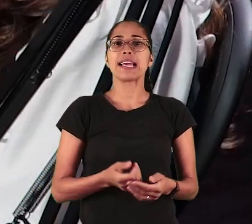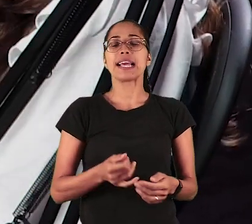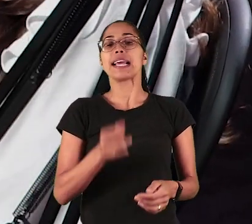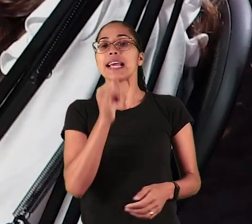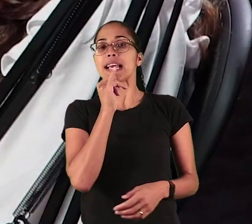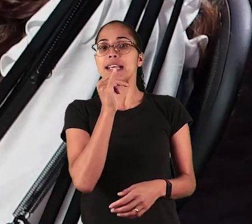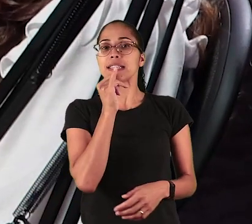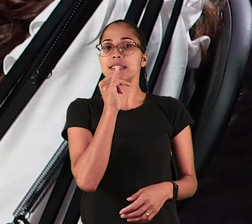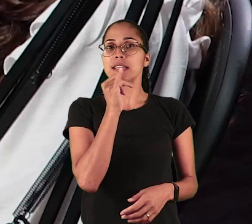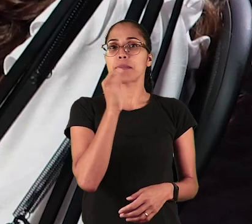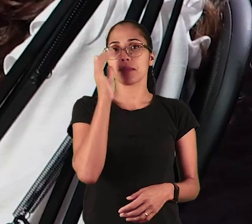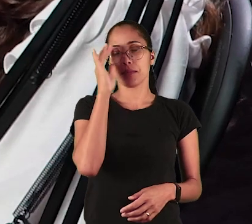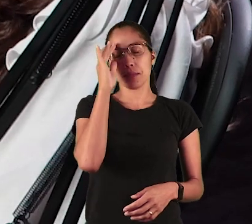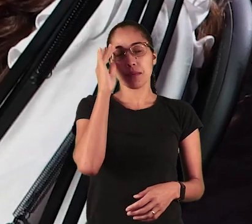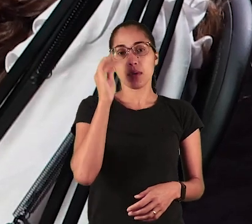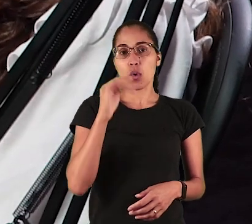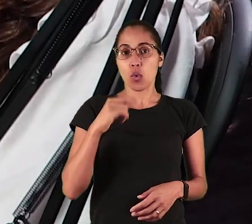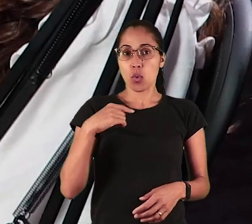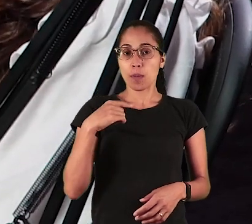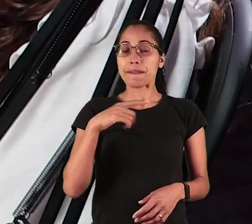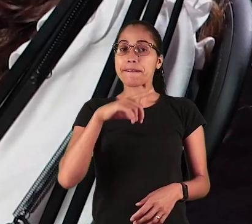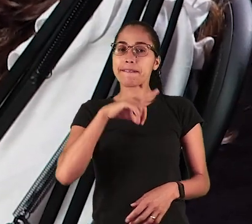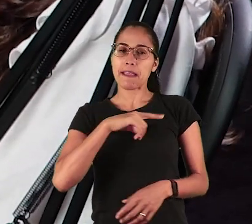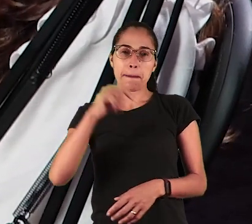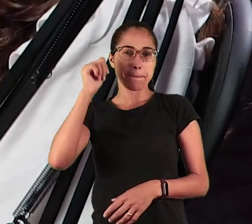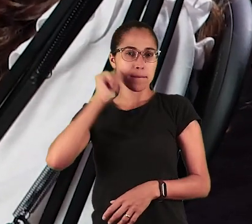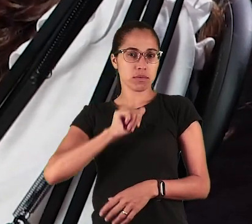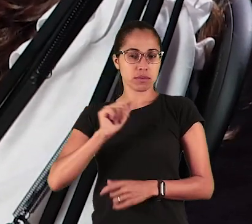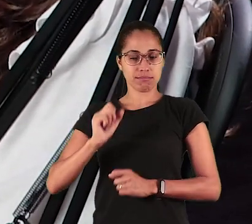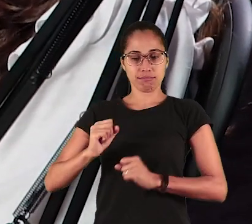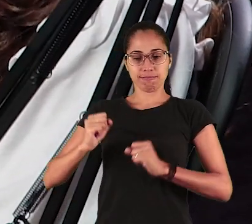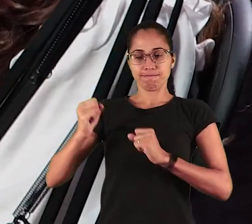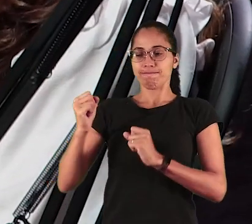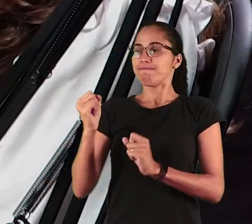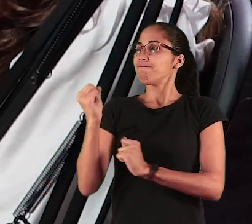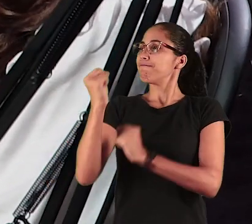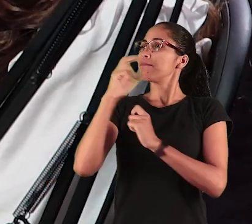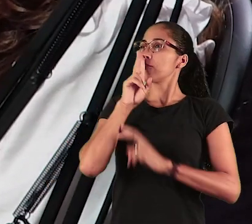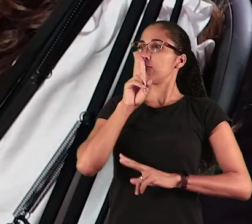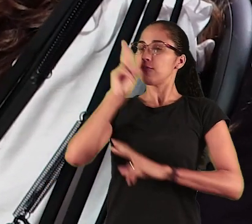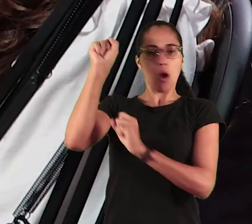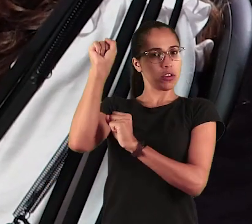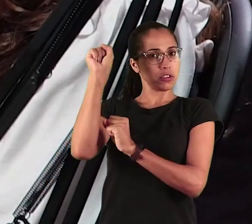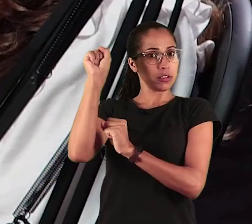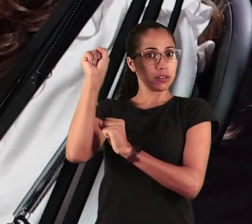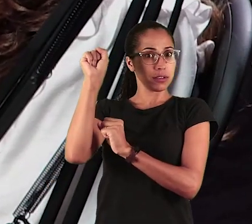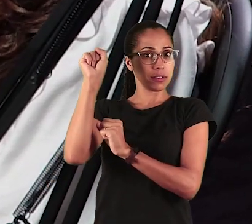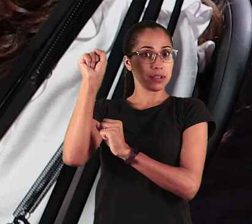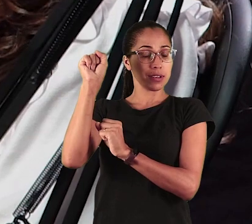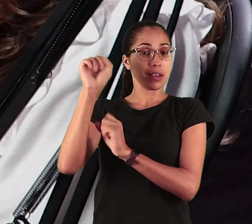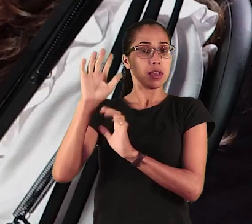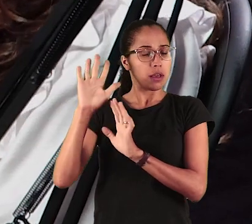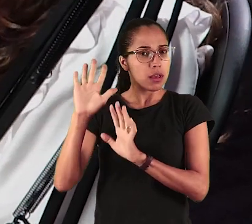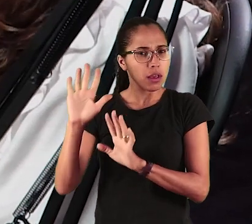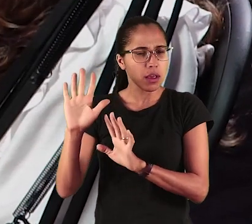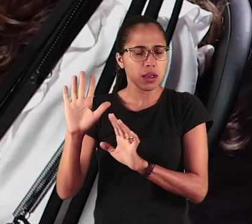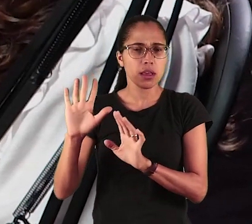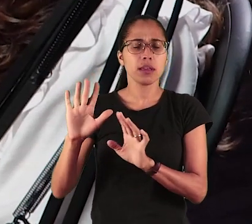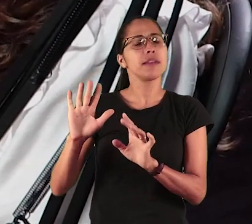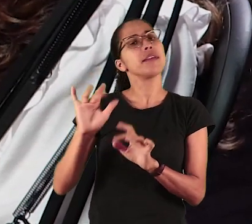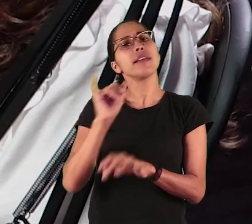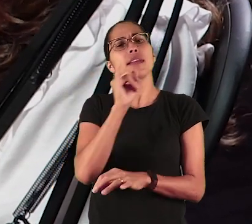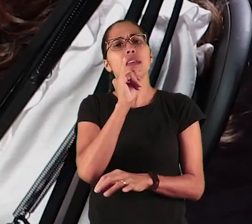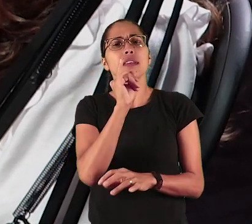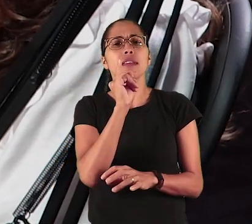a gente quiser ter uma mulher no full potencio porque você pode ter uma mulher que tá lá tentando sobreviver né mas eu acho que a gente